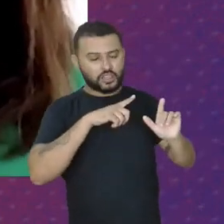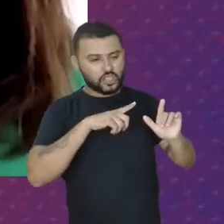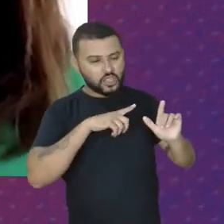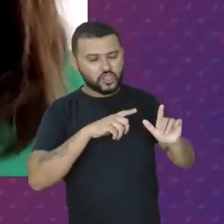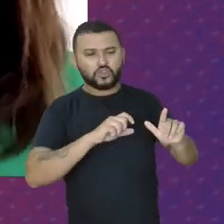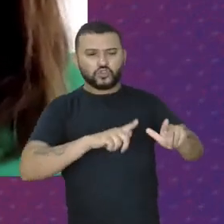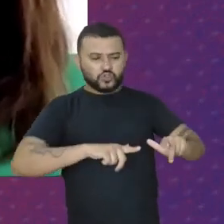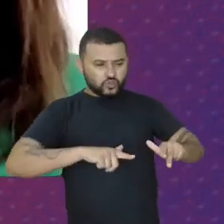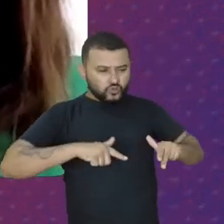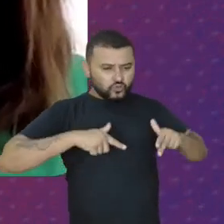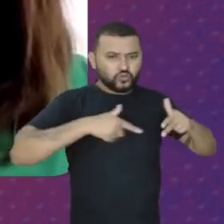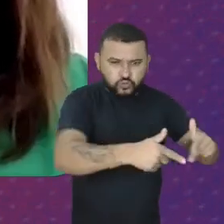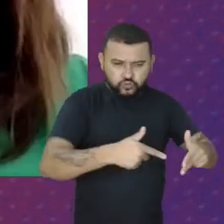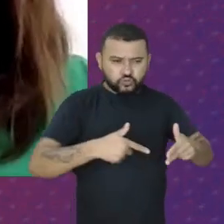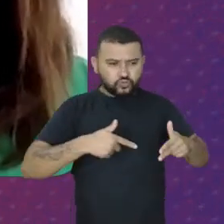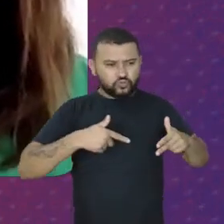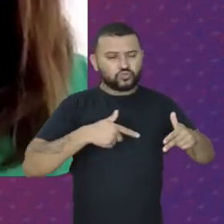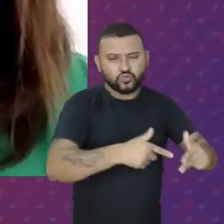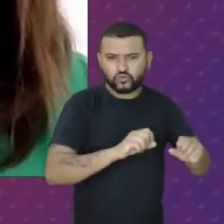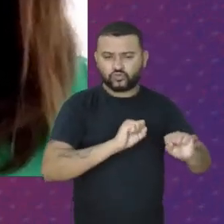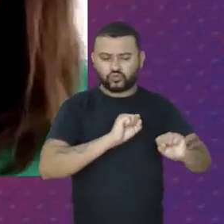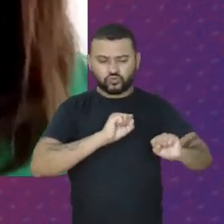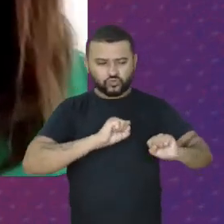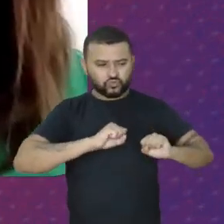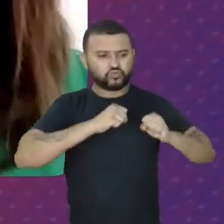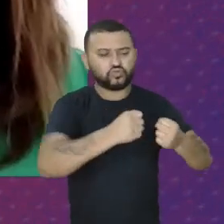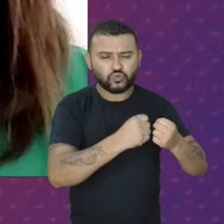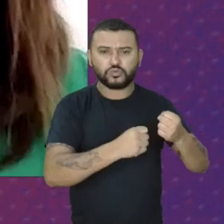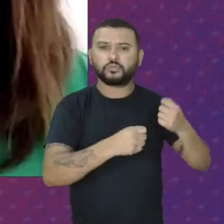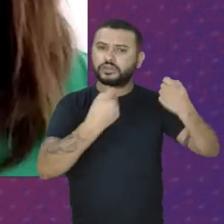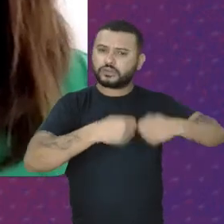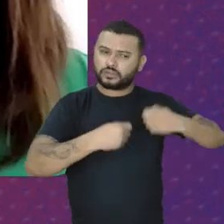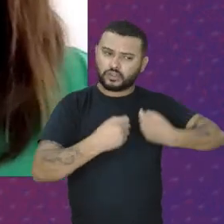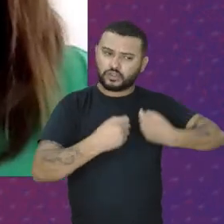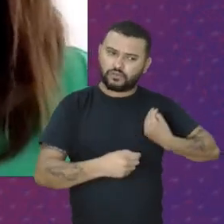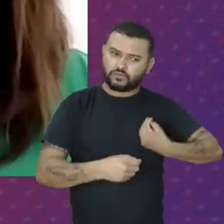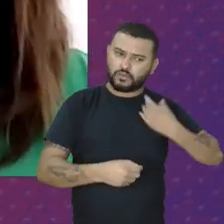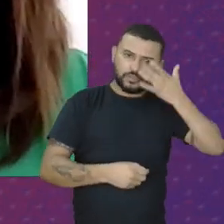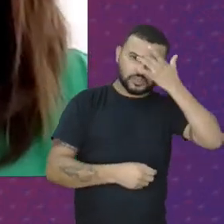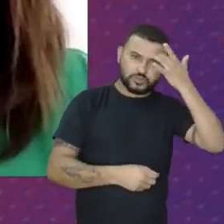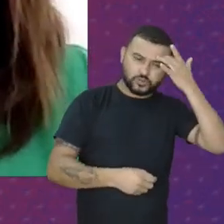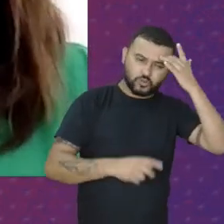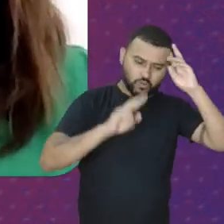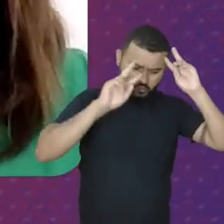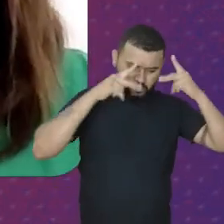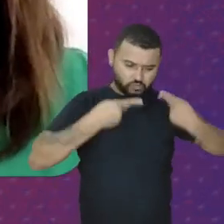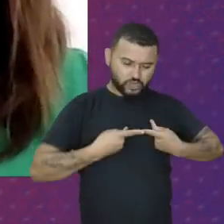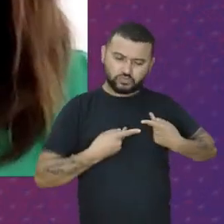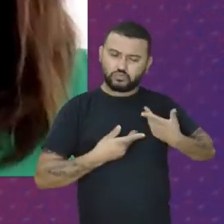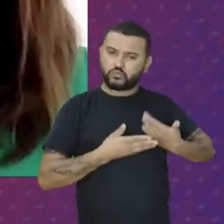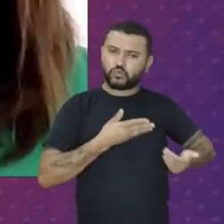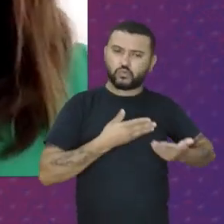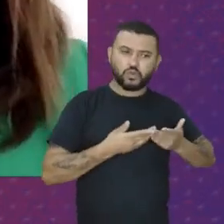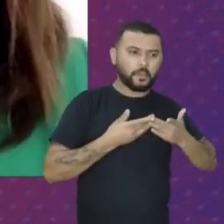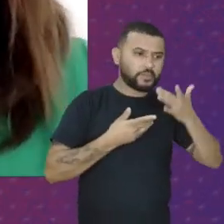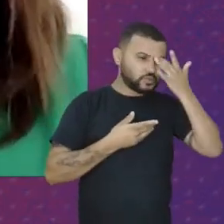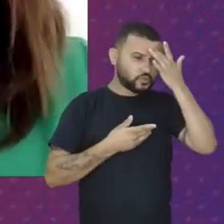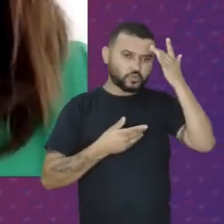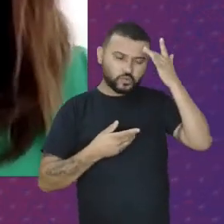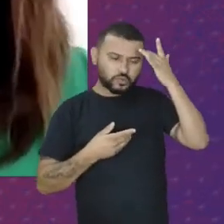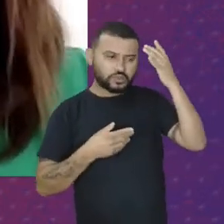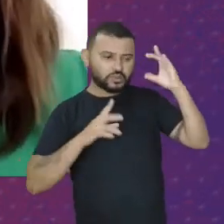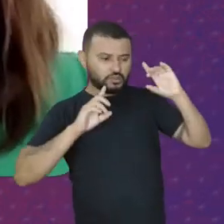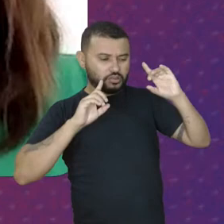resistido, elas têm entendido que para existir como ser humano, né, e ser humano